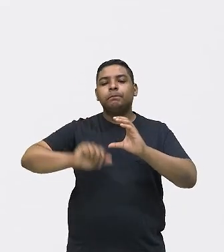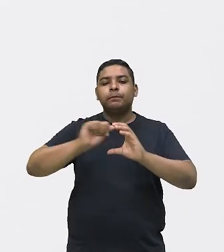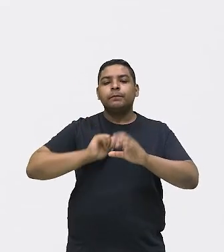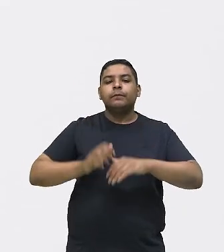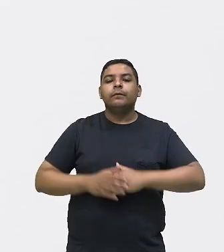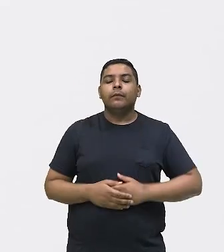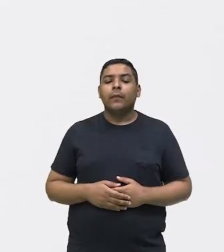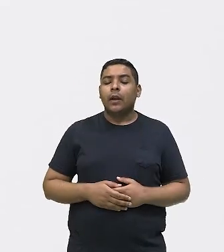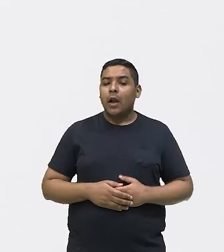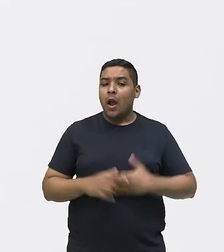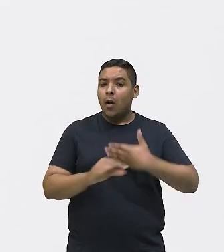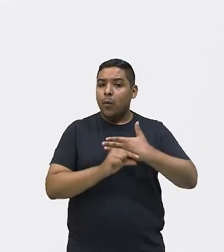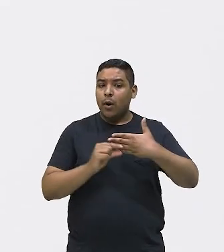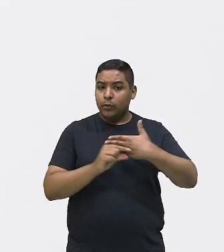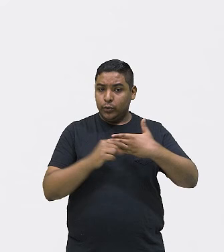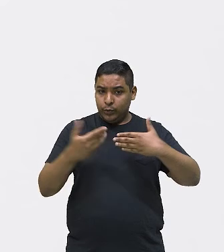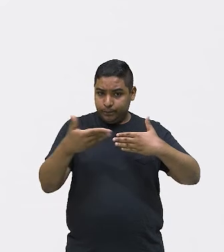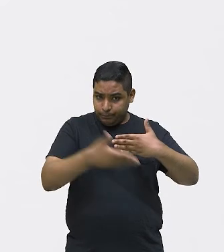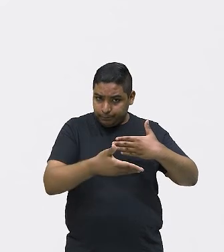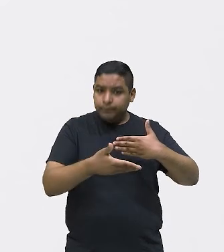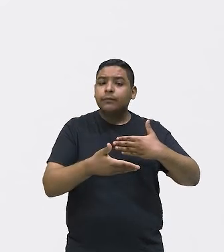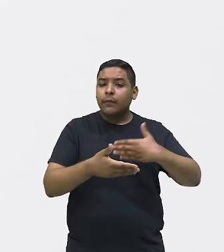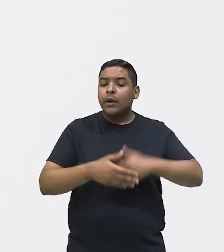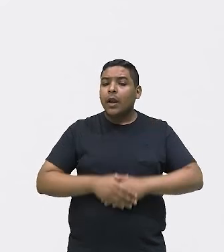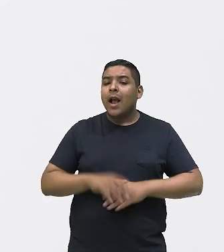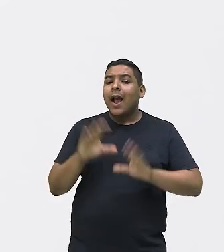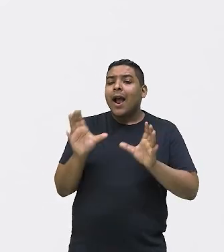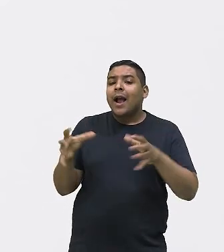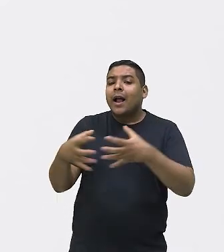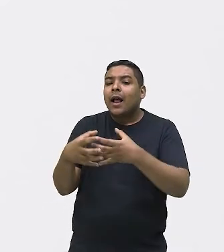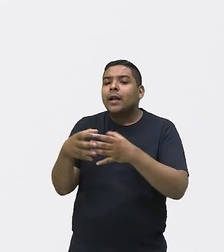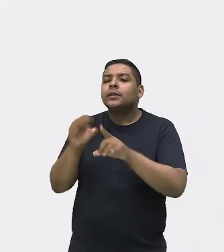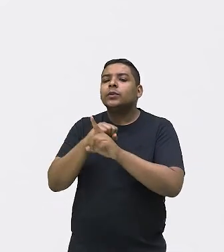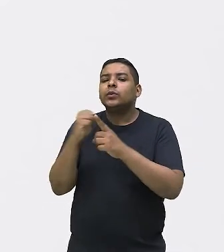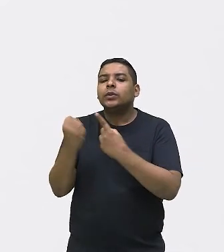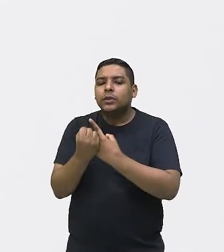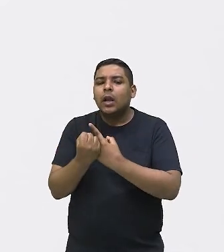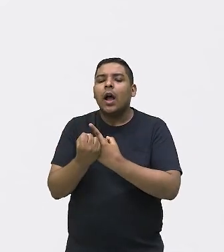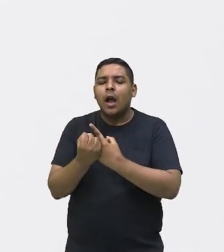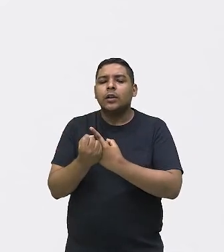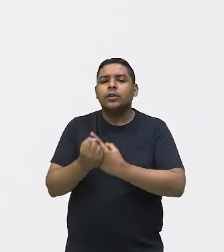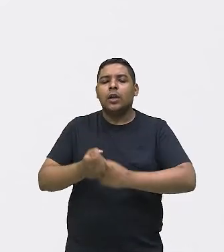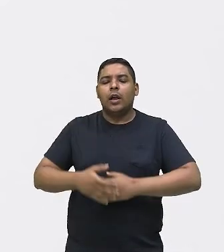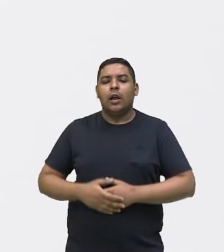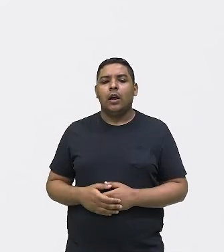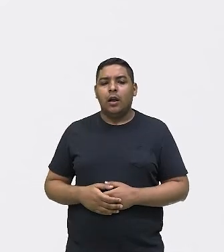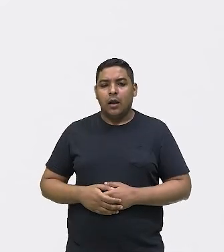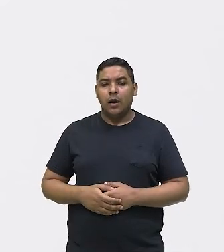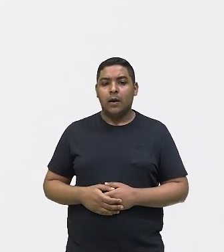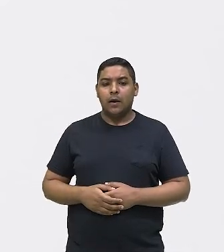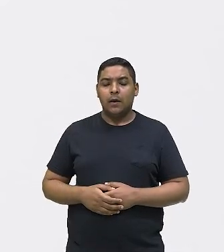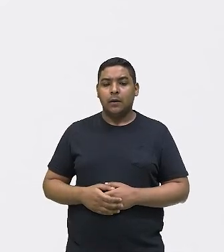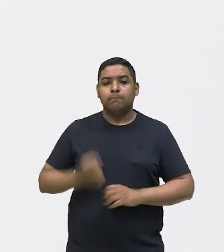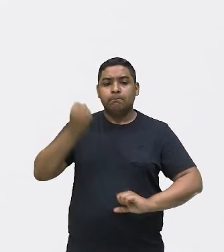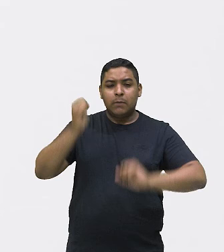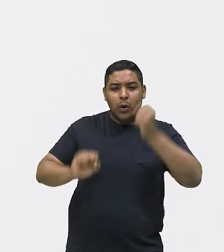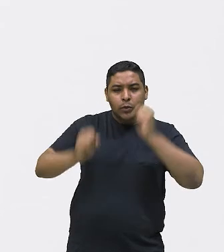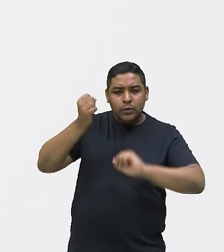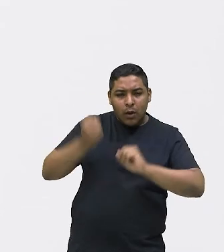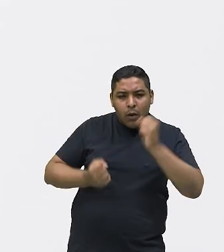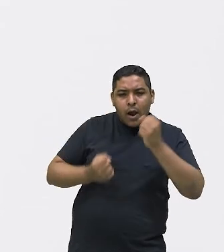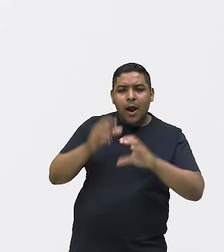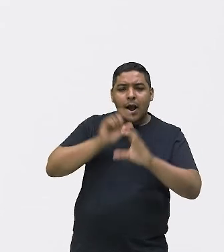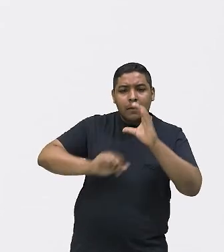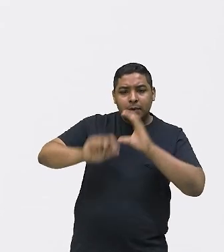capitalista. Para este autor, as classes sociais no modo de produção capitalista